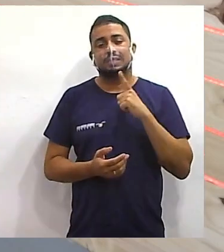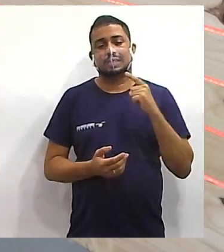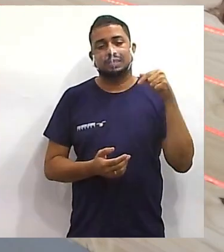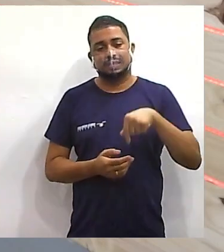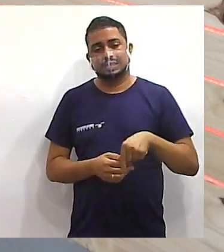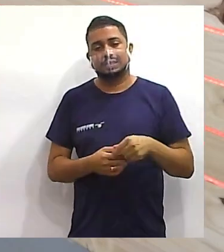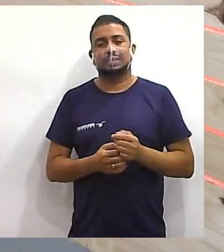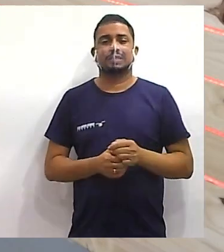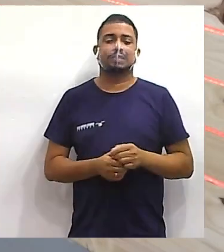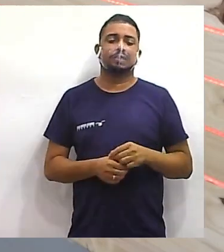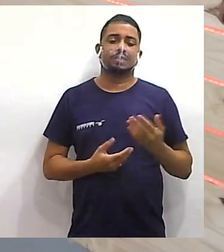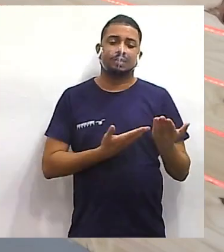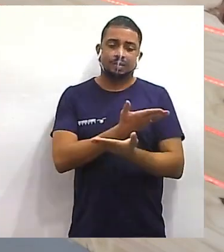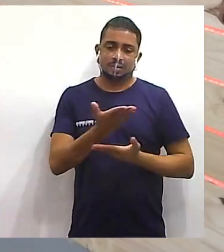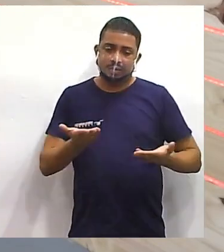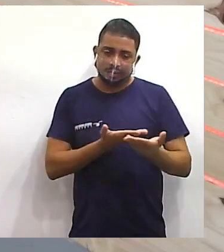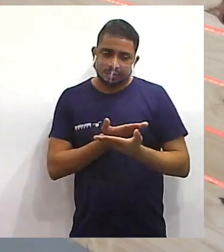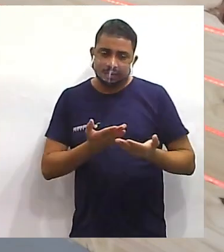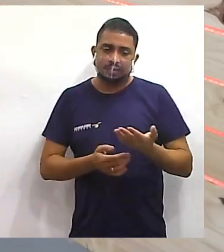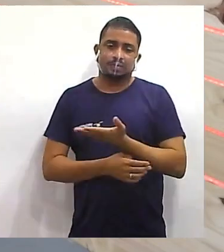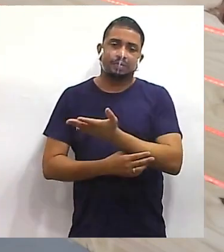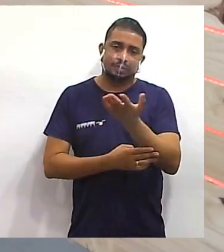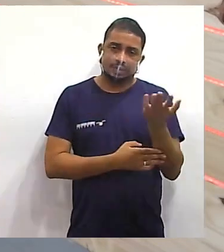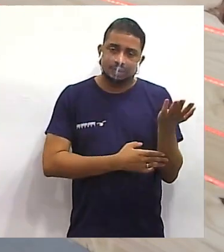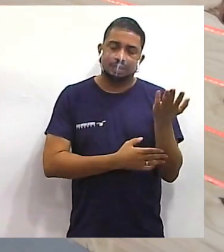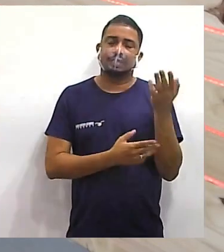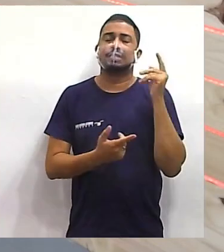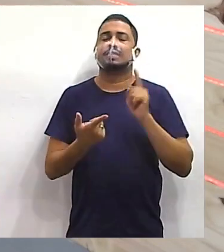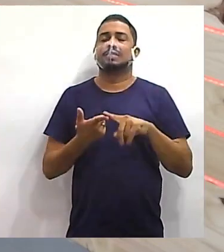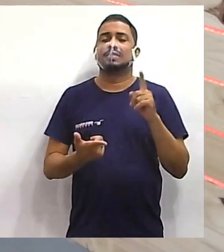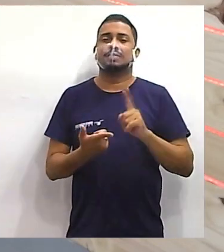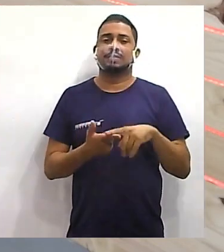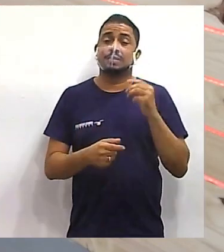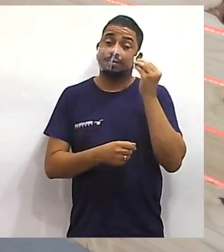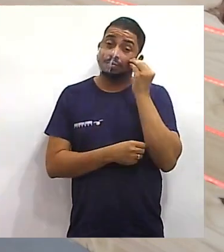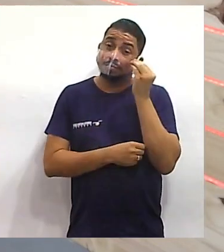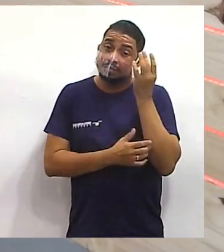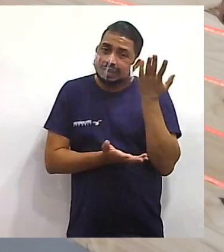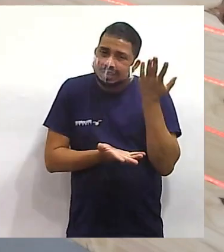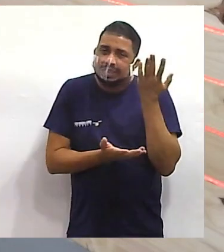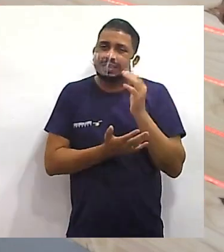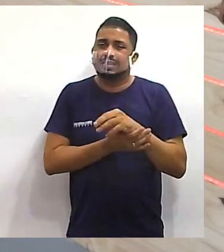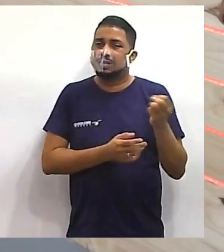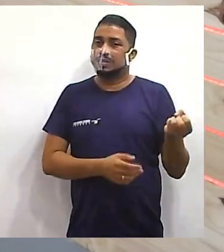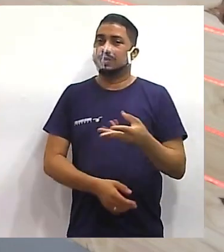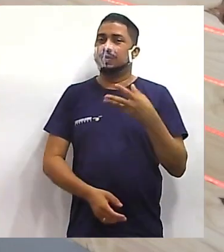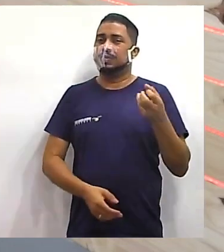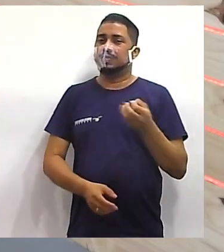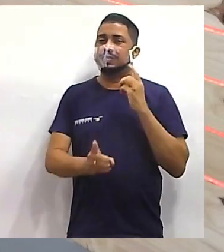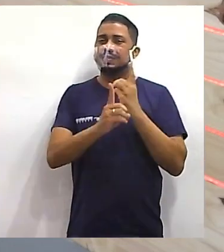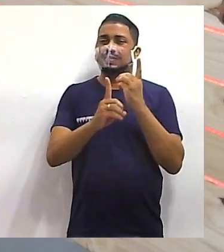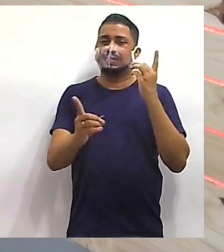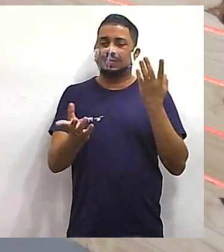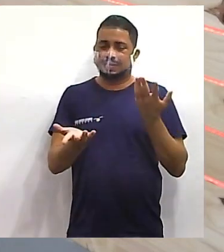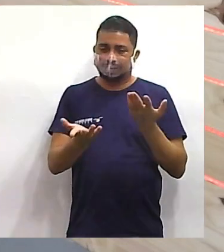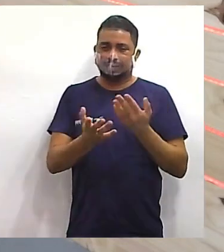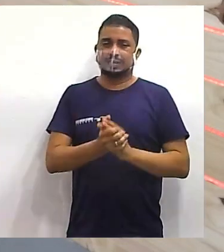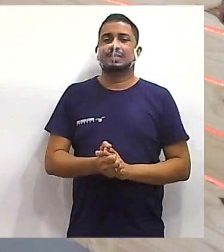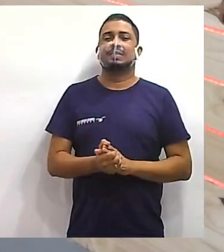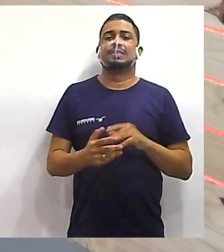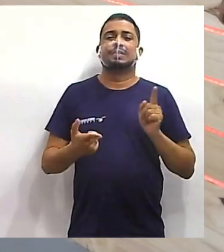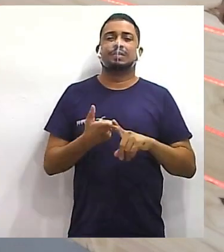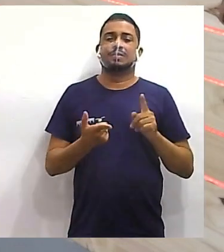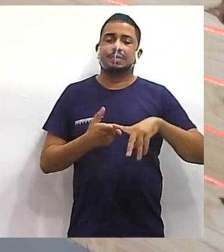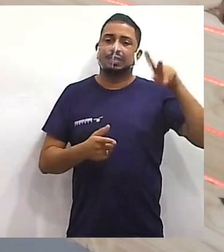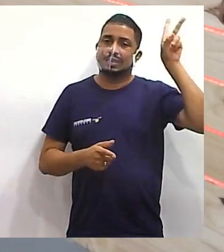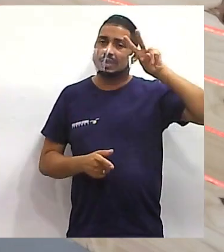nesse momento de troca com vocês. E também a gente espera, né, novos encontros. E aí a gente também